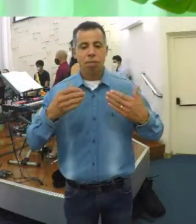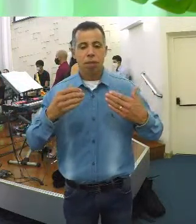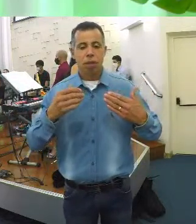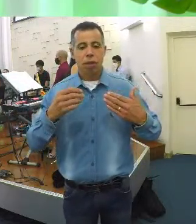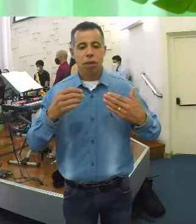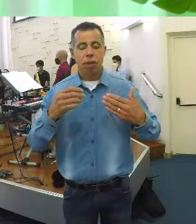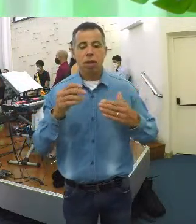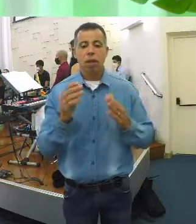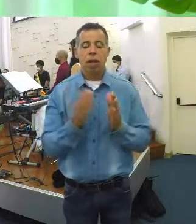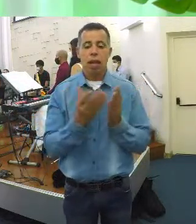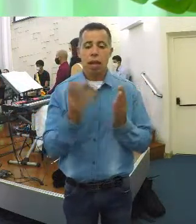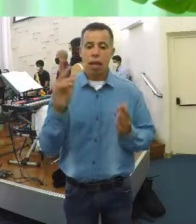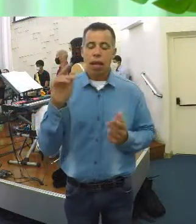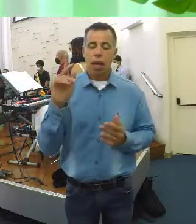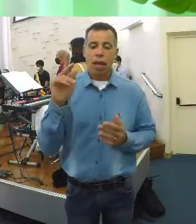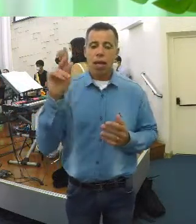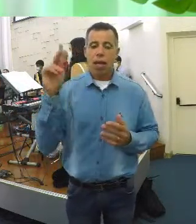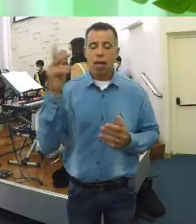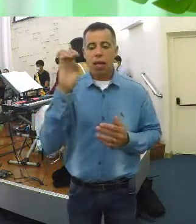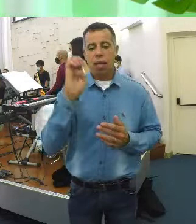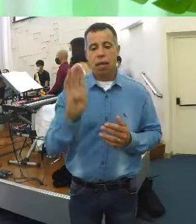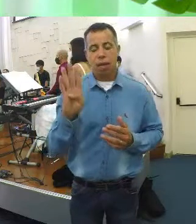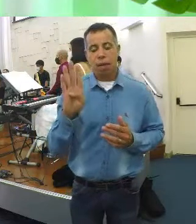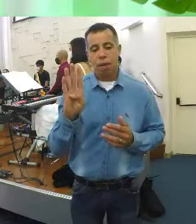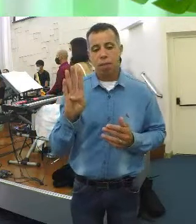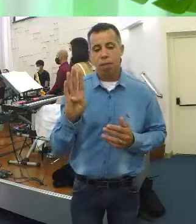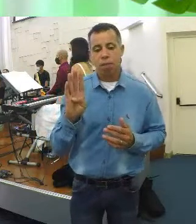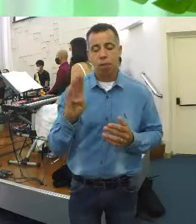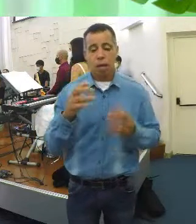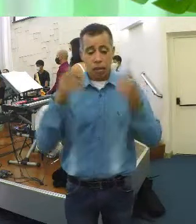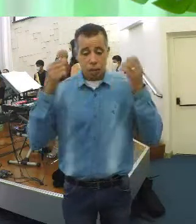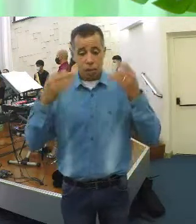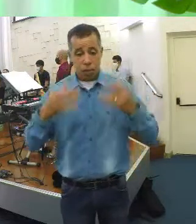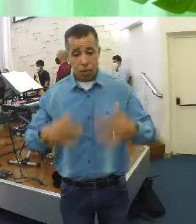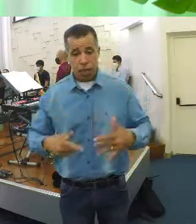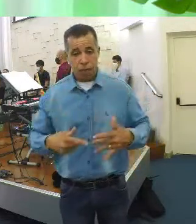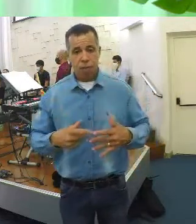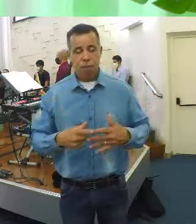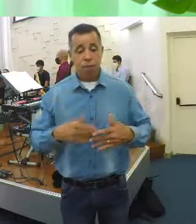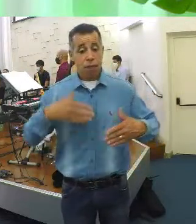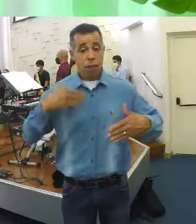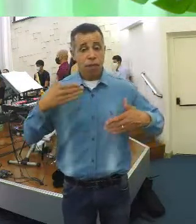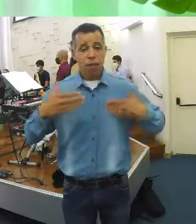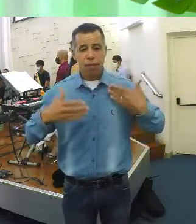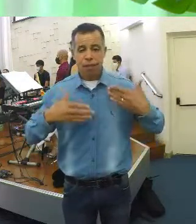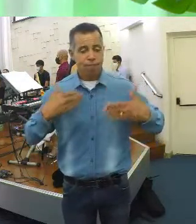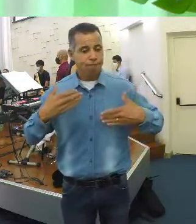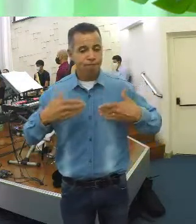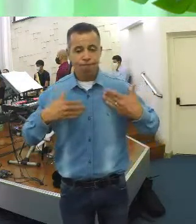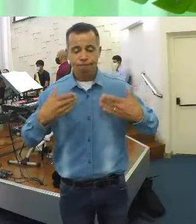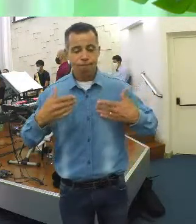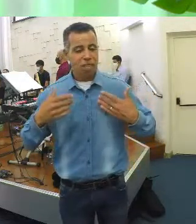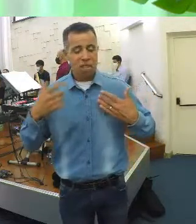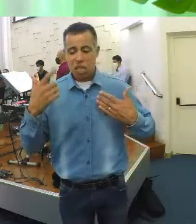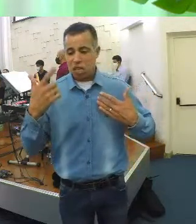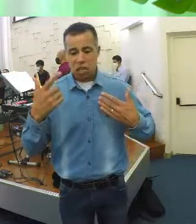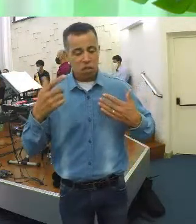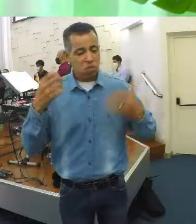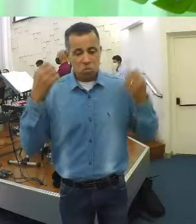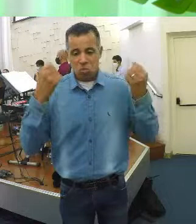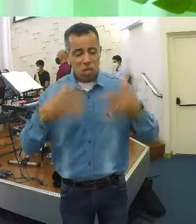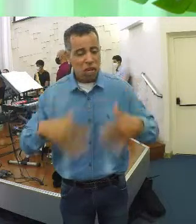18. Para mim, aqui está a explicação de uma alegria inexplicável.